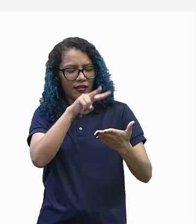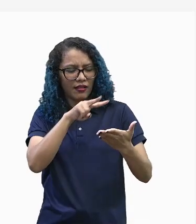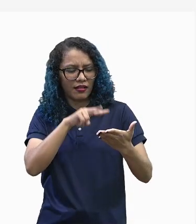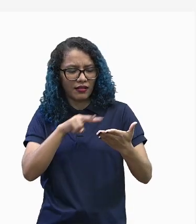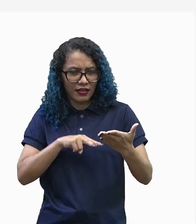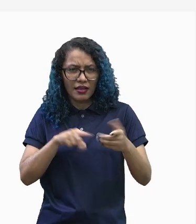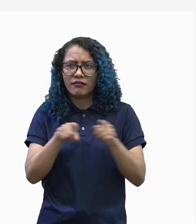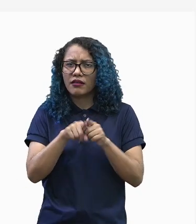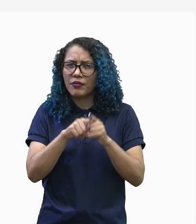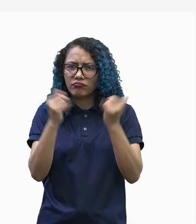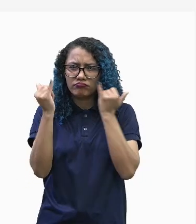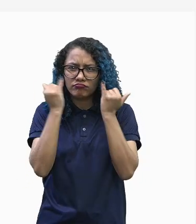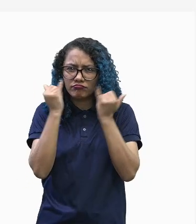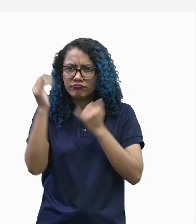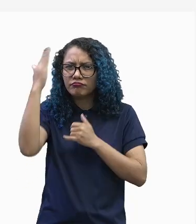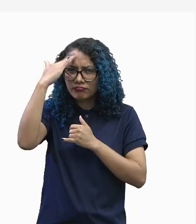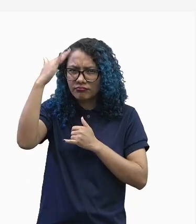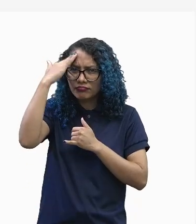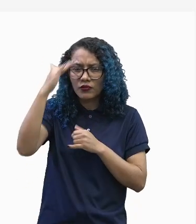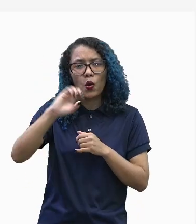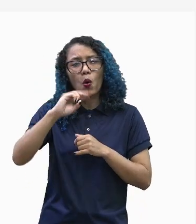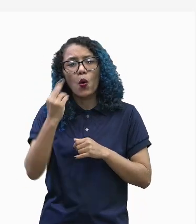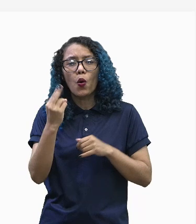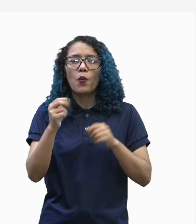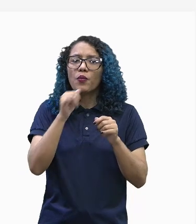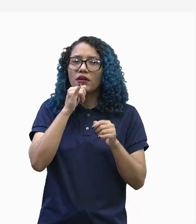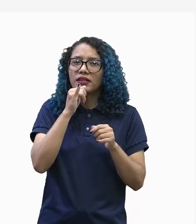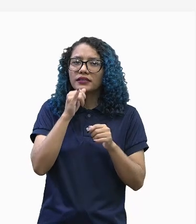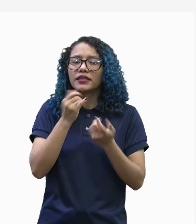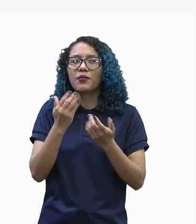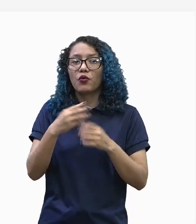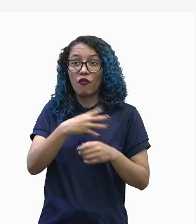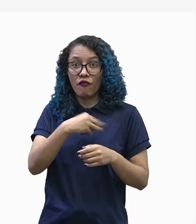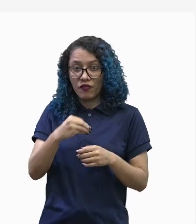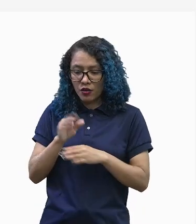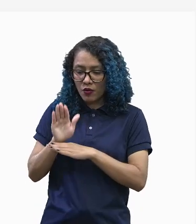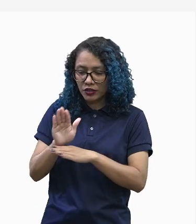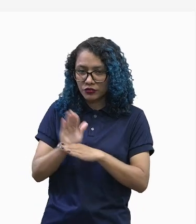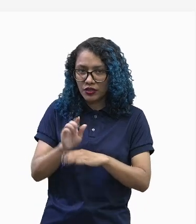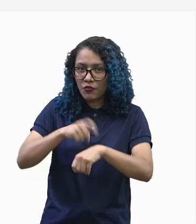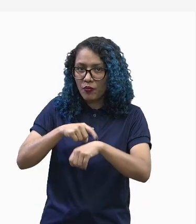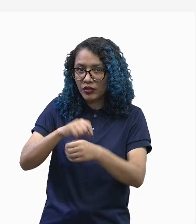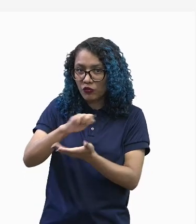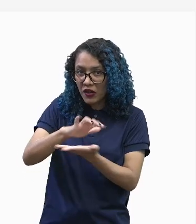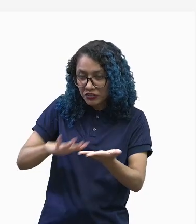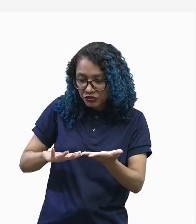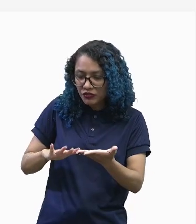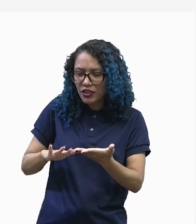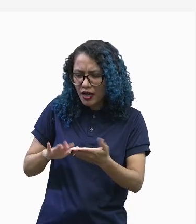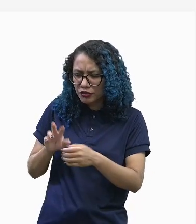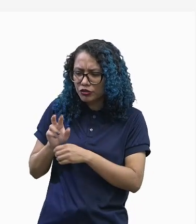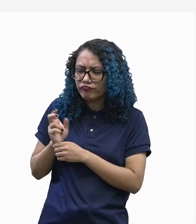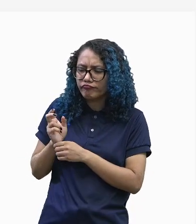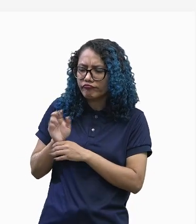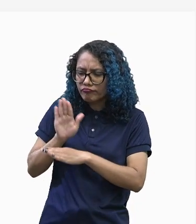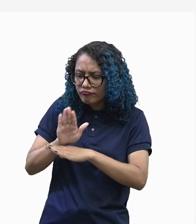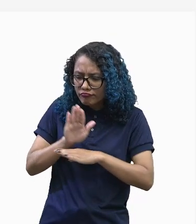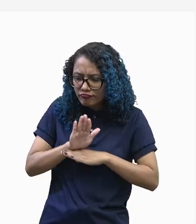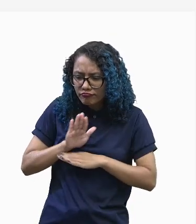uma notícia ou auxiliar os filhos nas lições escolares, eles